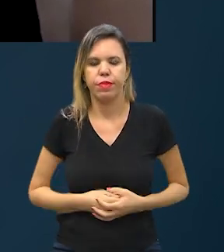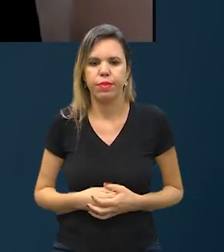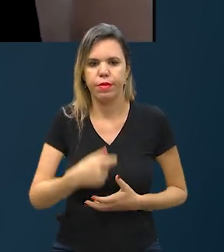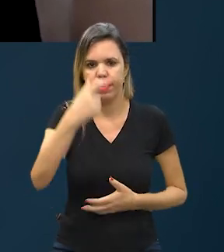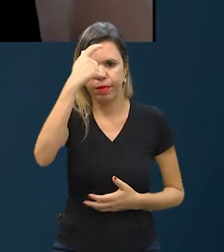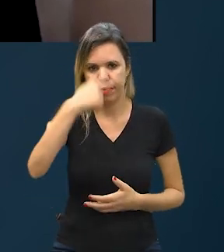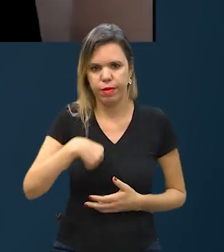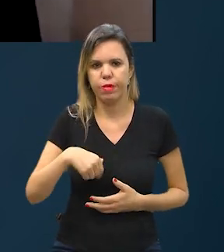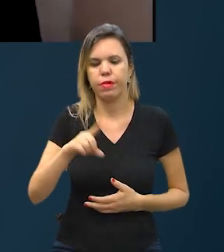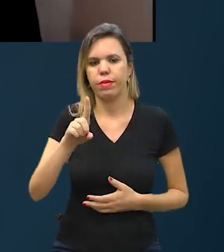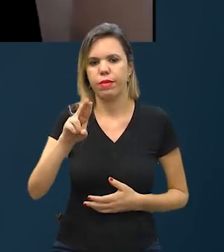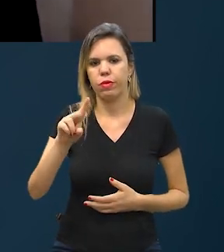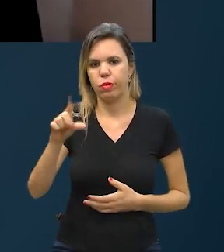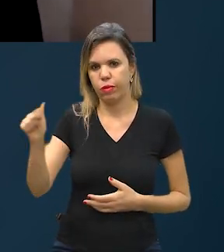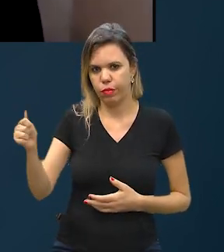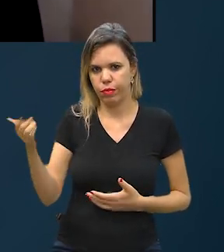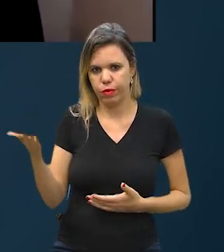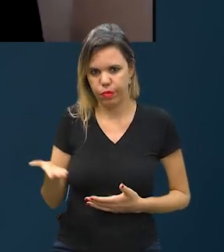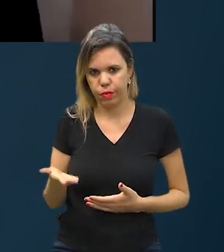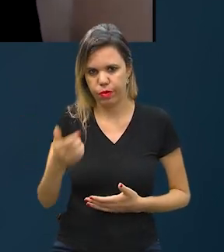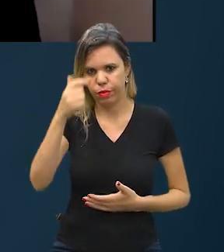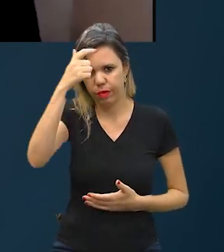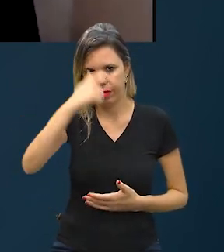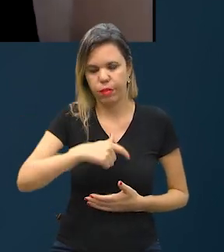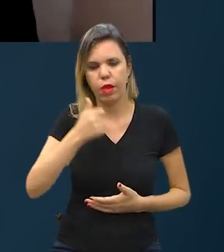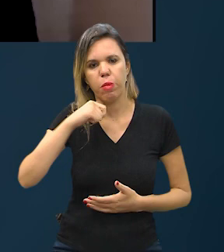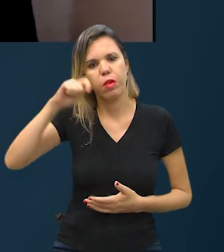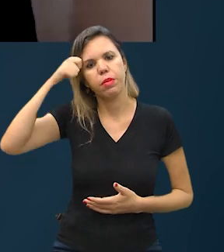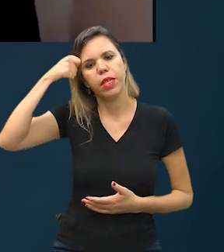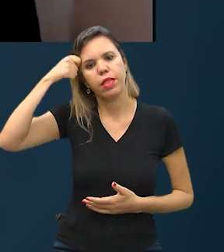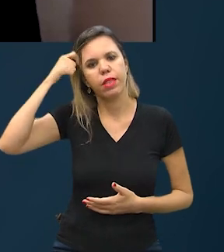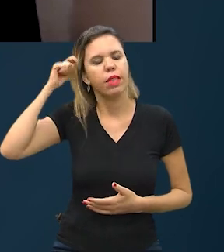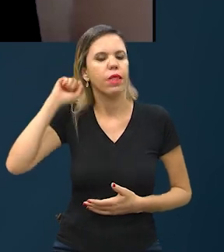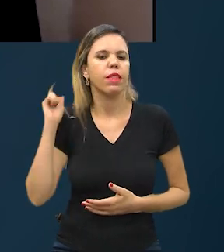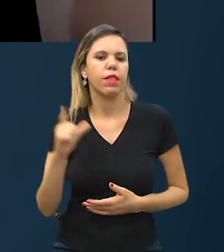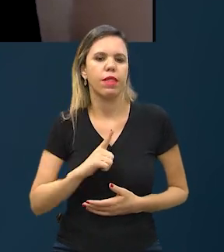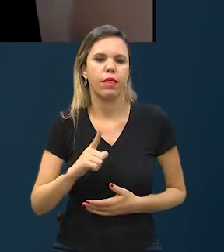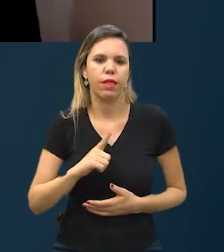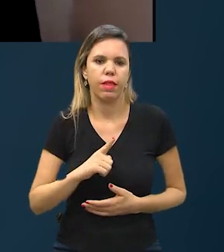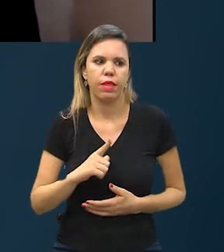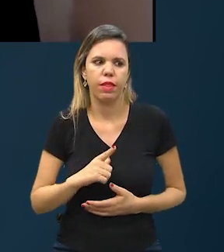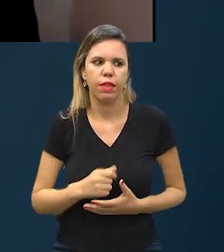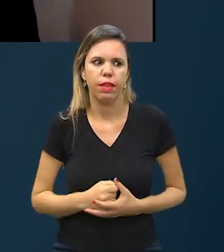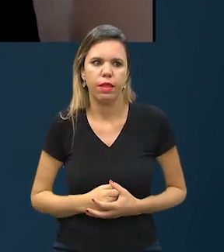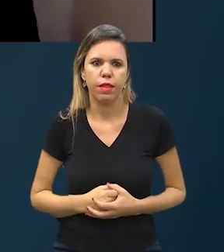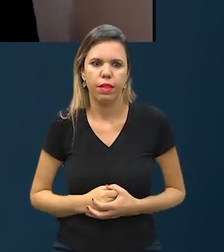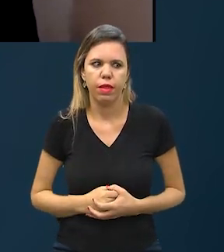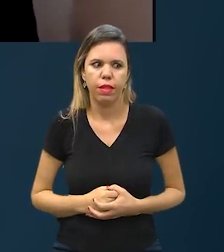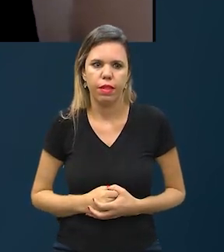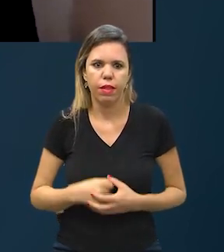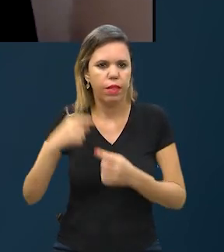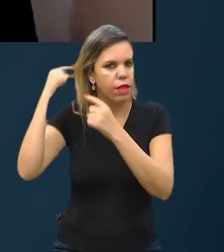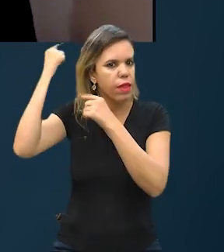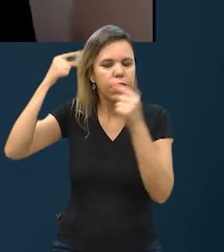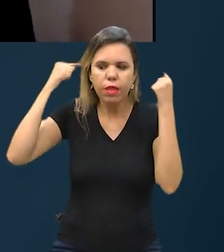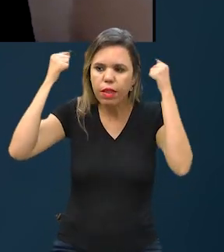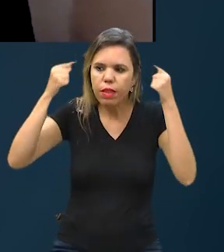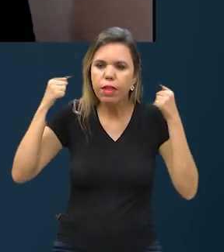Eu sou a Duda, sou uma mulher preta, tenho dreads, estou com